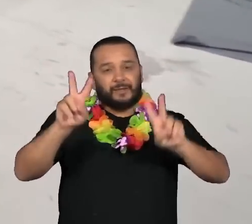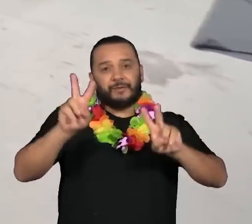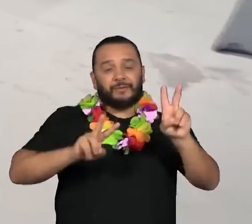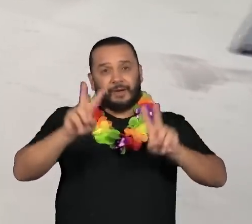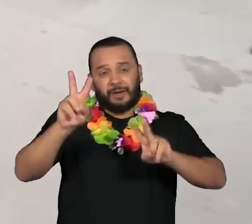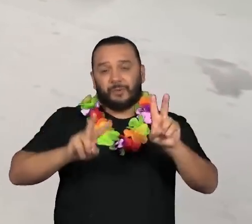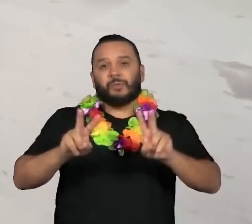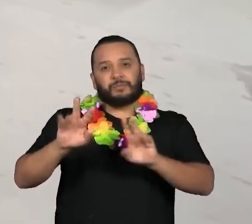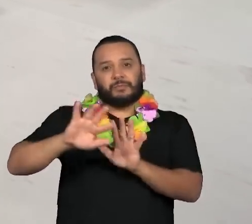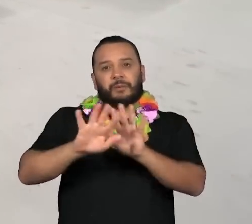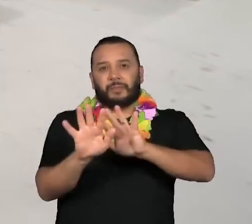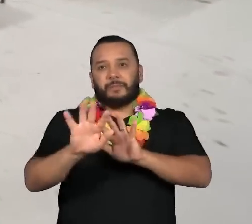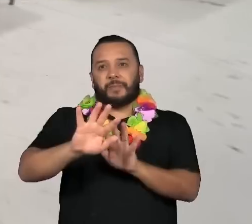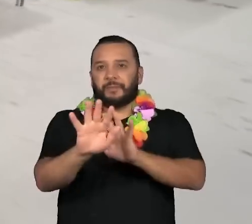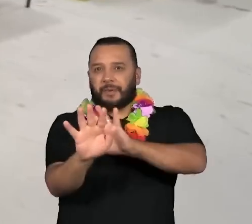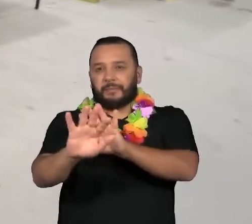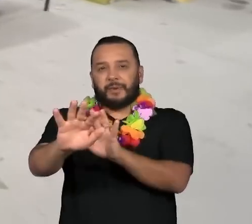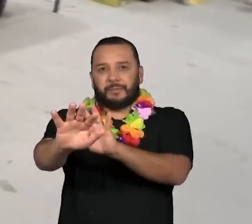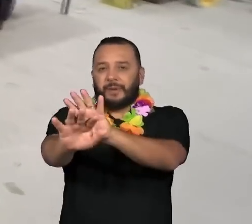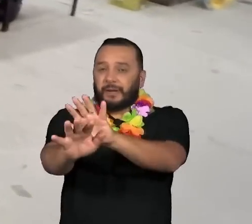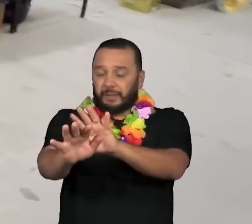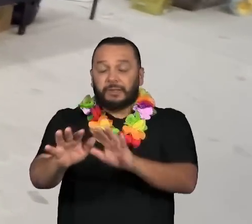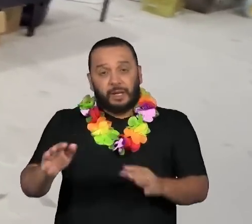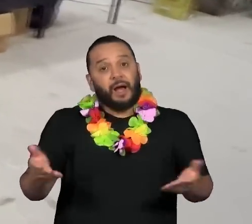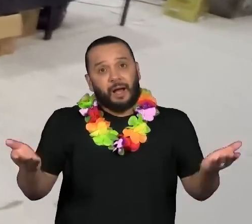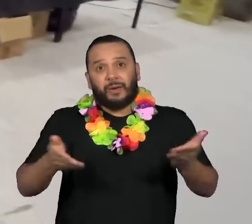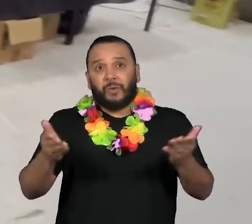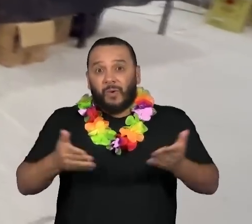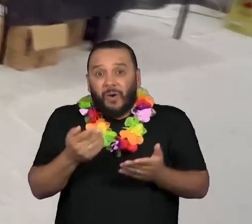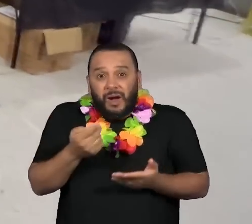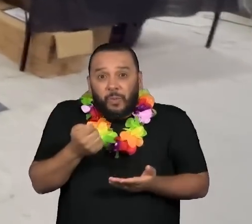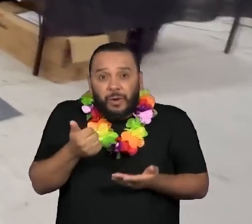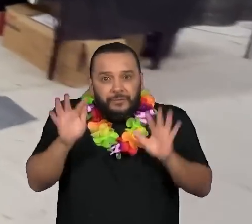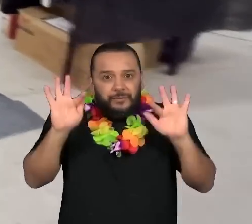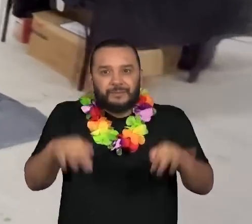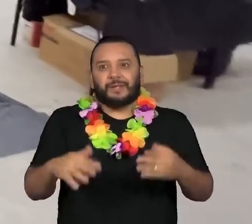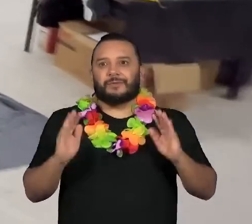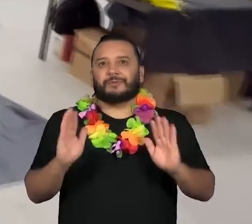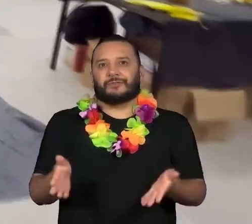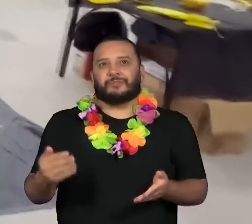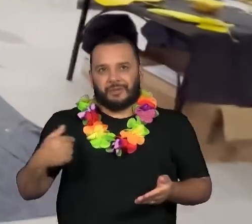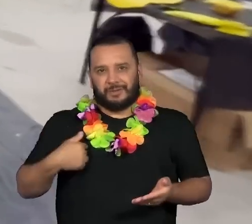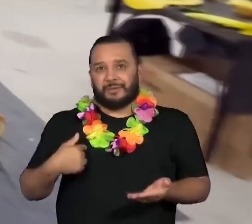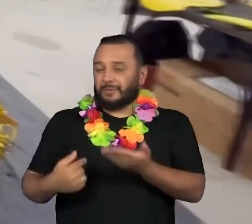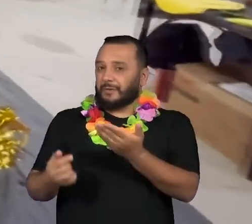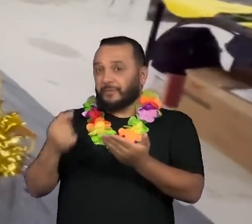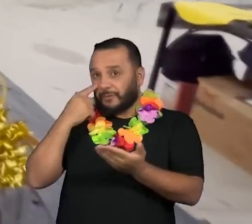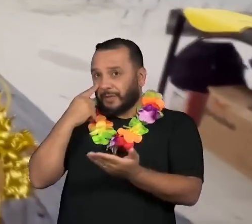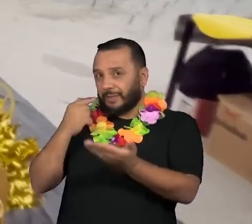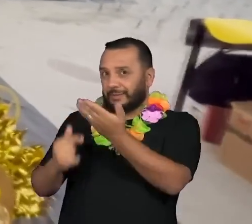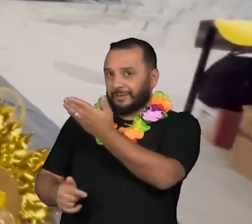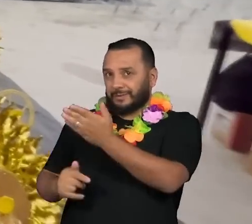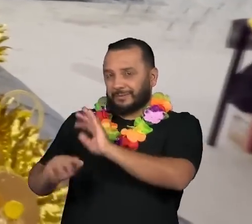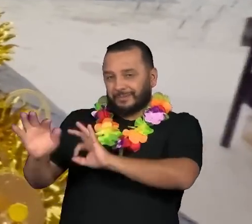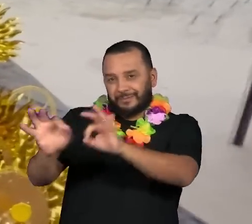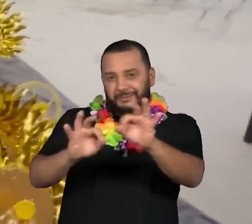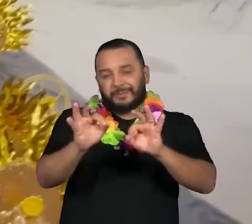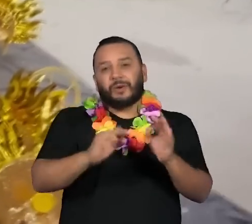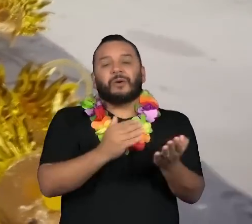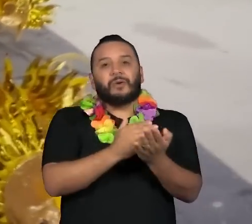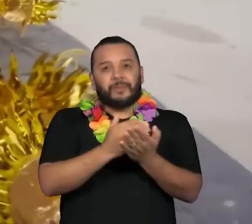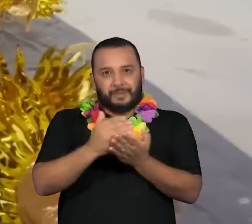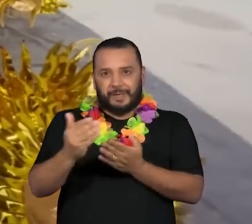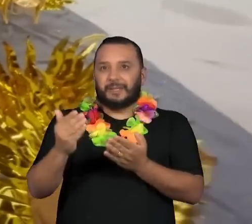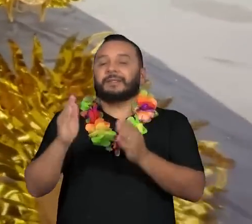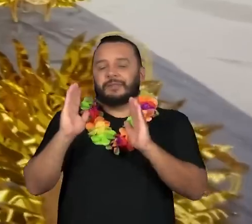próximo desfile. E essa época agora em que nós estamos são os preparativos finais. O processo das alegorias começam logo no começo do ano,